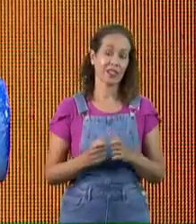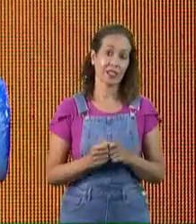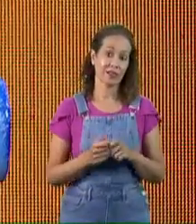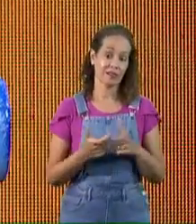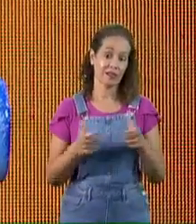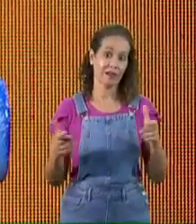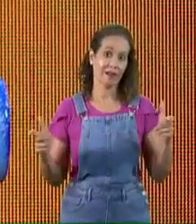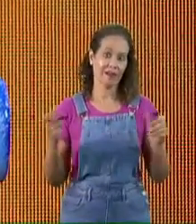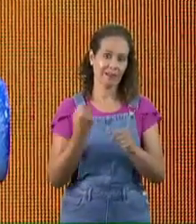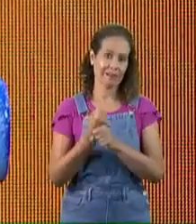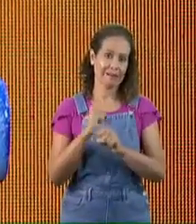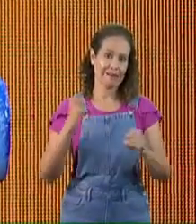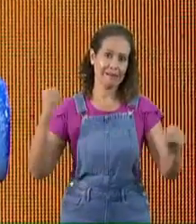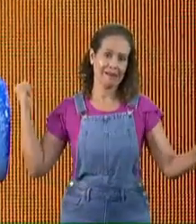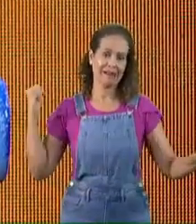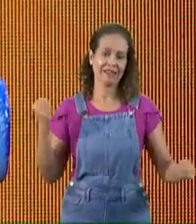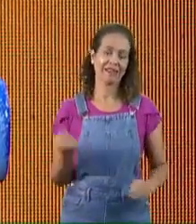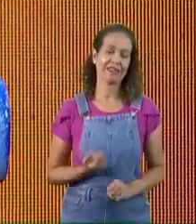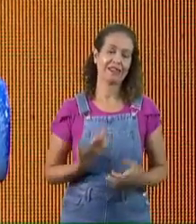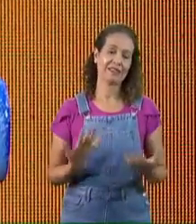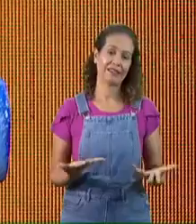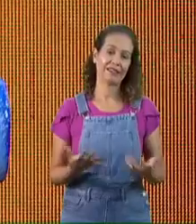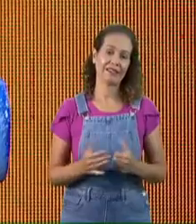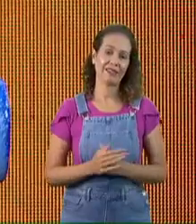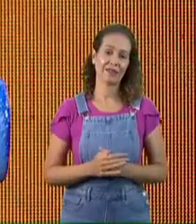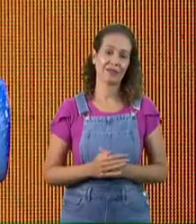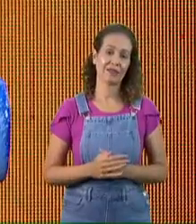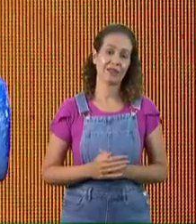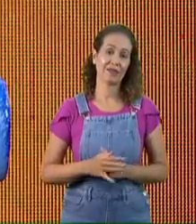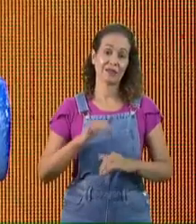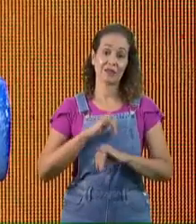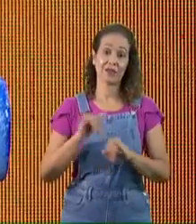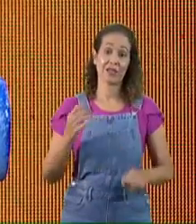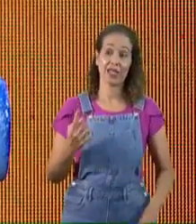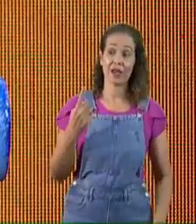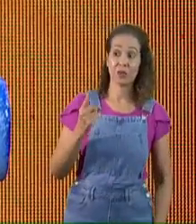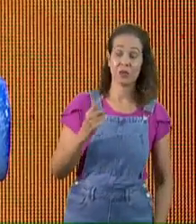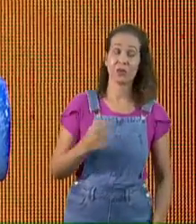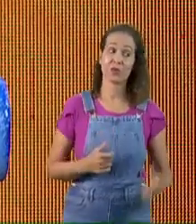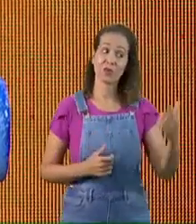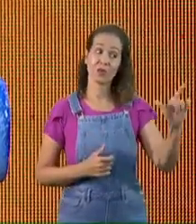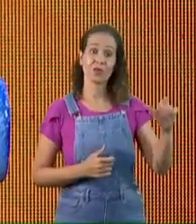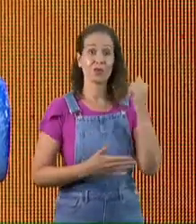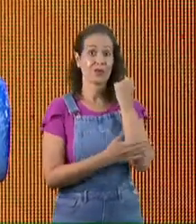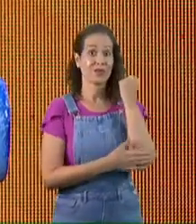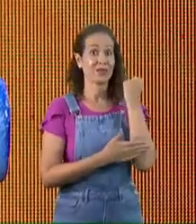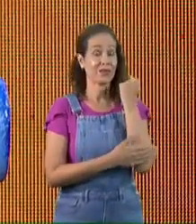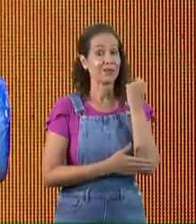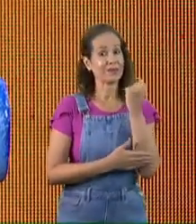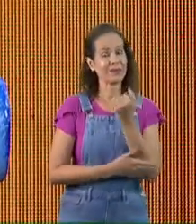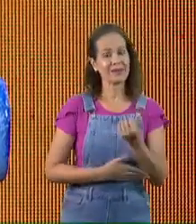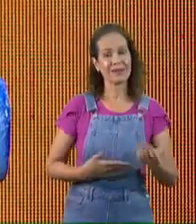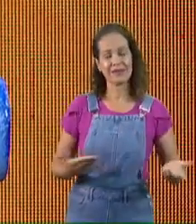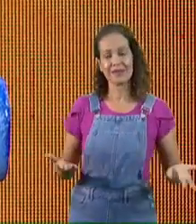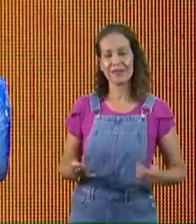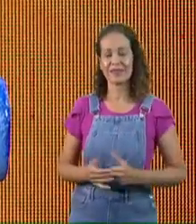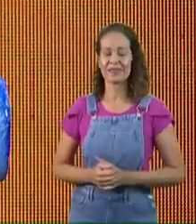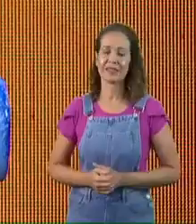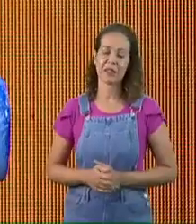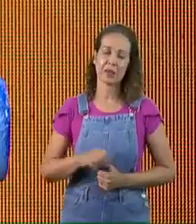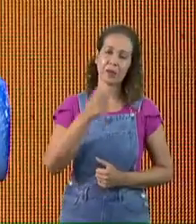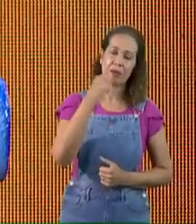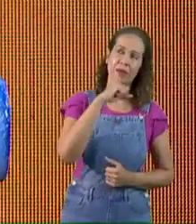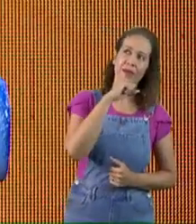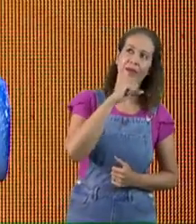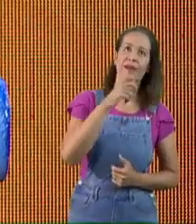grande, assim, né? Então, eu vou falar um aqui, aí os outros vão ficar com ciúmes, hein? É será? Enorme. Enorme, né? Aí podia falar a mamãe,